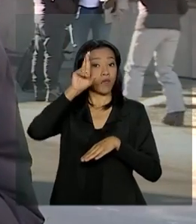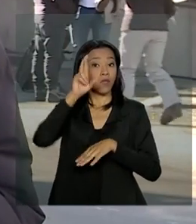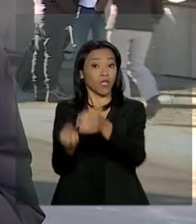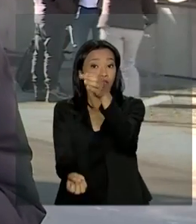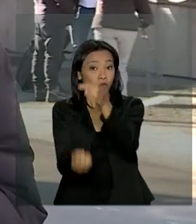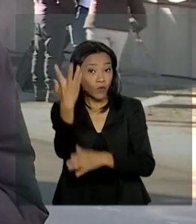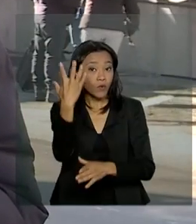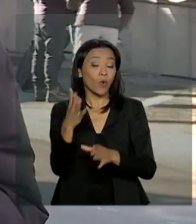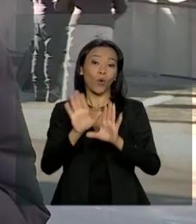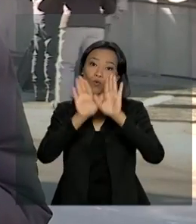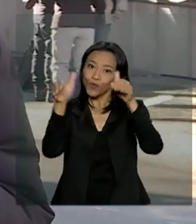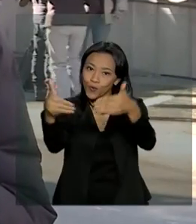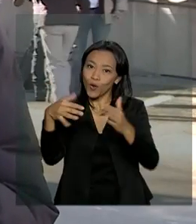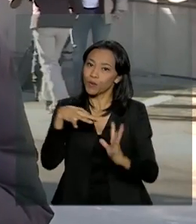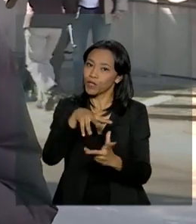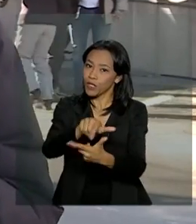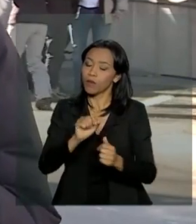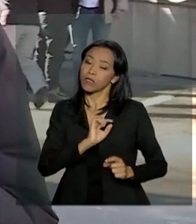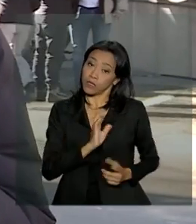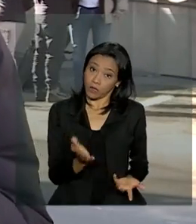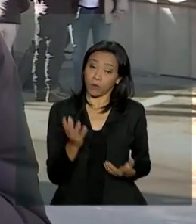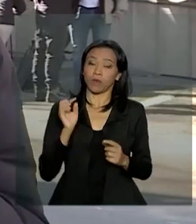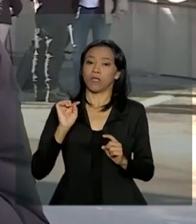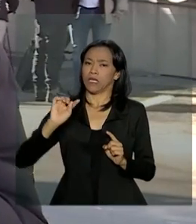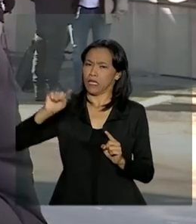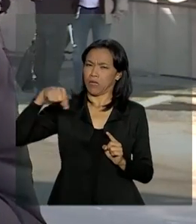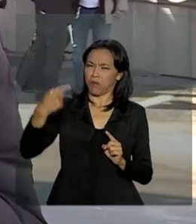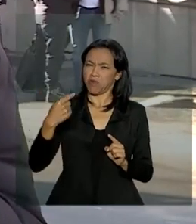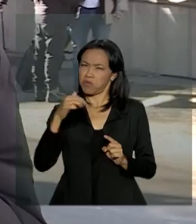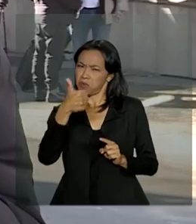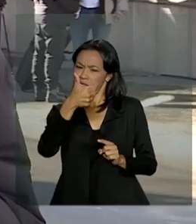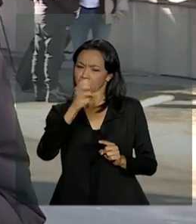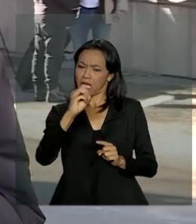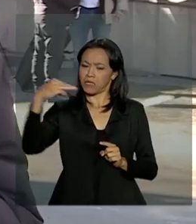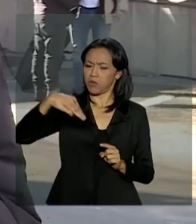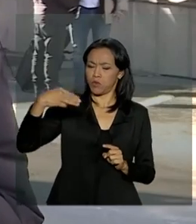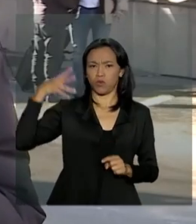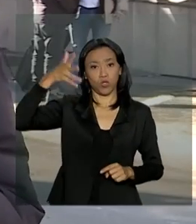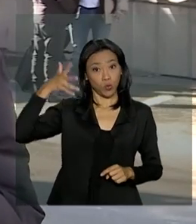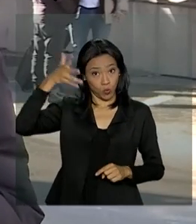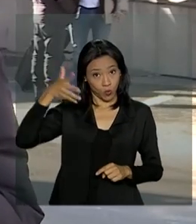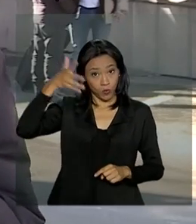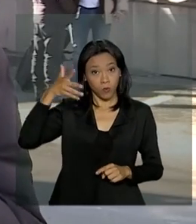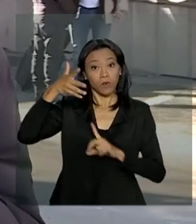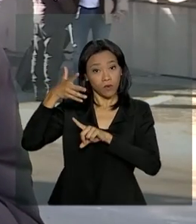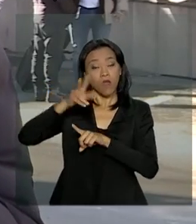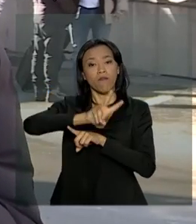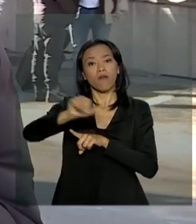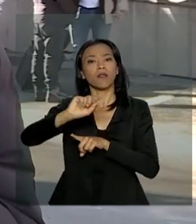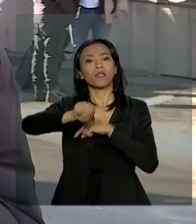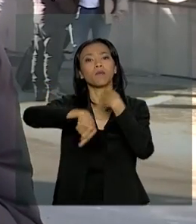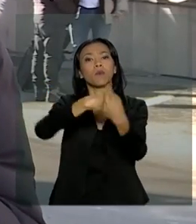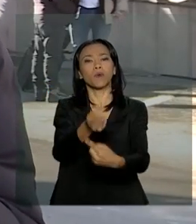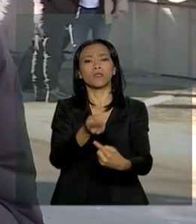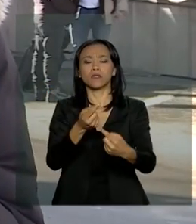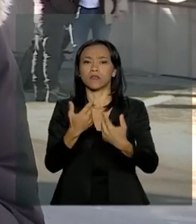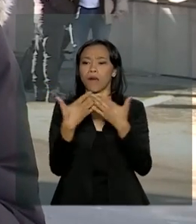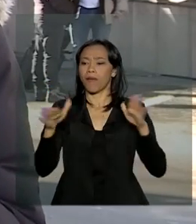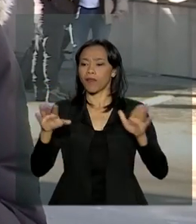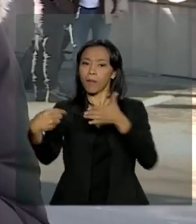Schwab. Bom, depois desse discurso, que deve durar uns 10 minutos, Jair Bolsonaro vai participar de uma sessão de